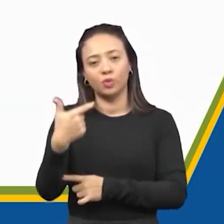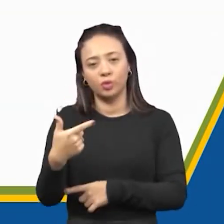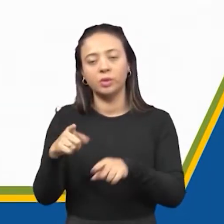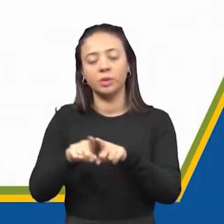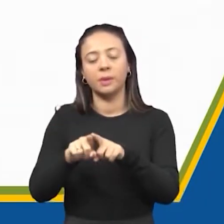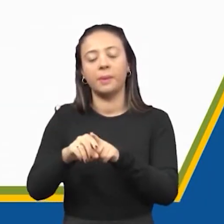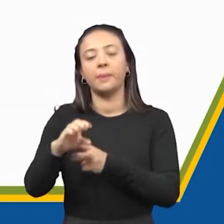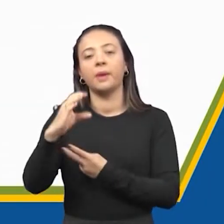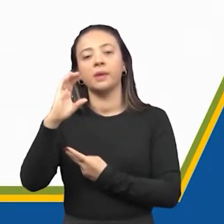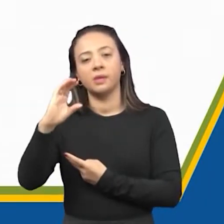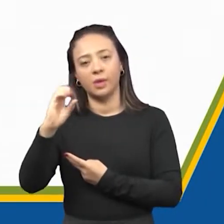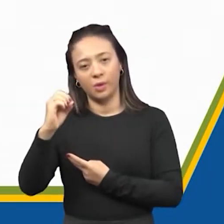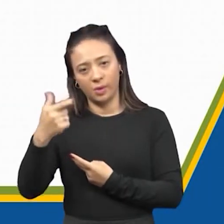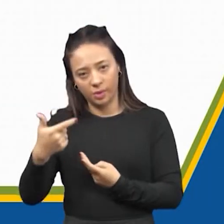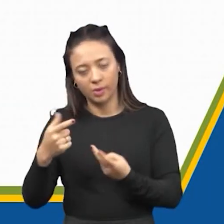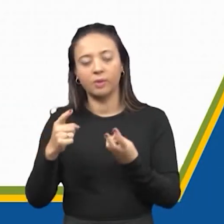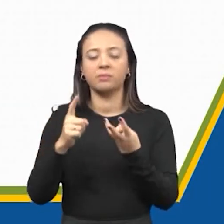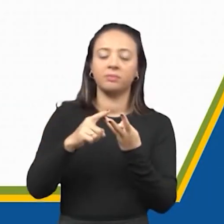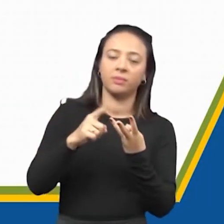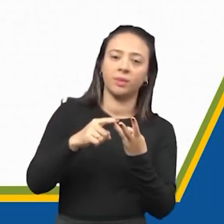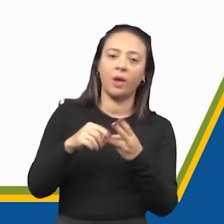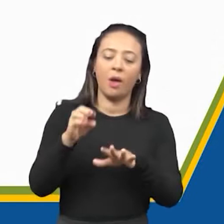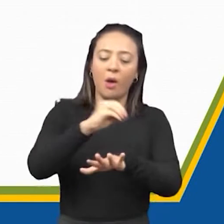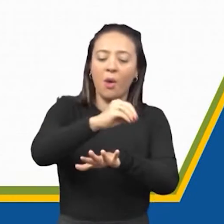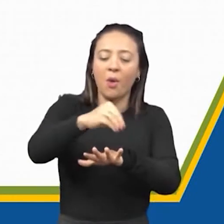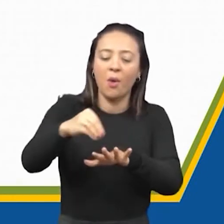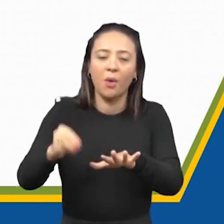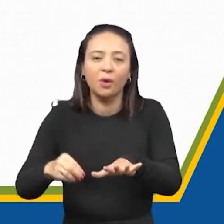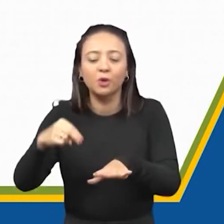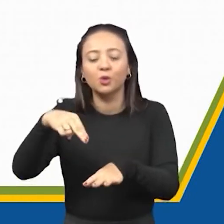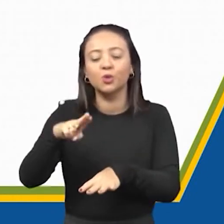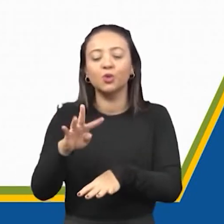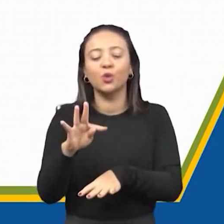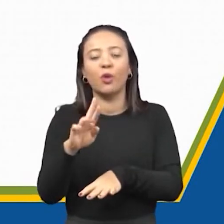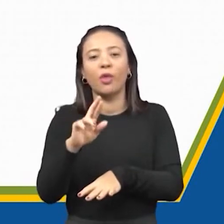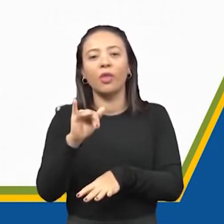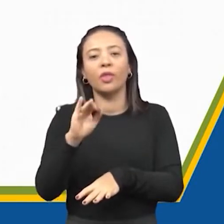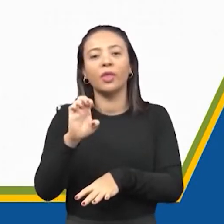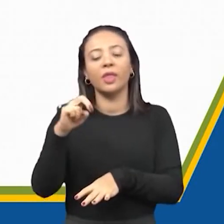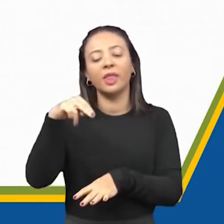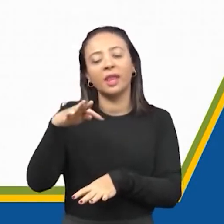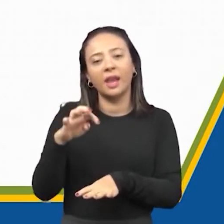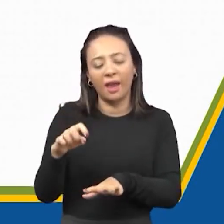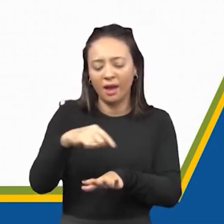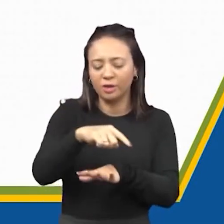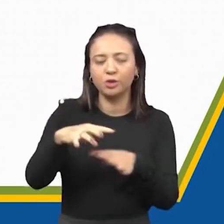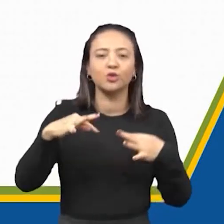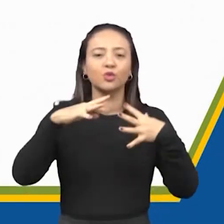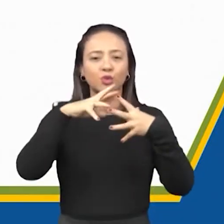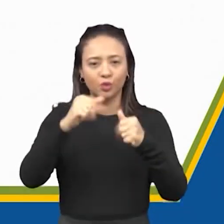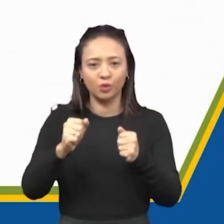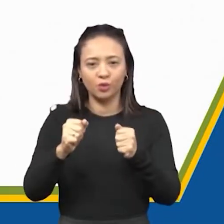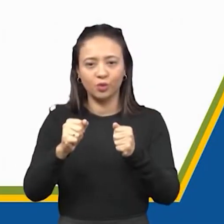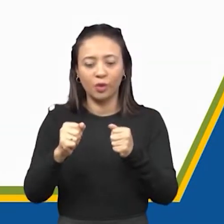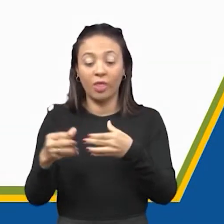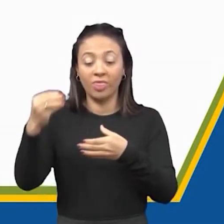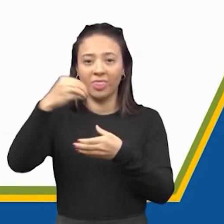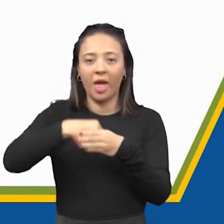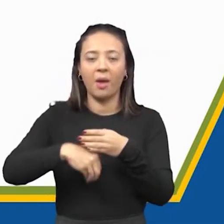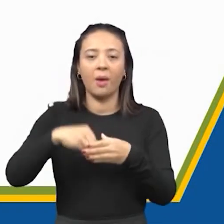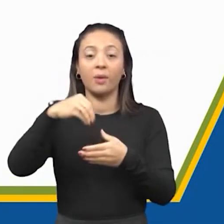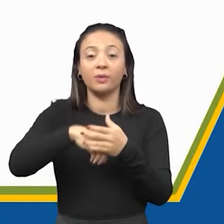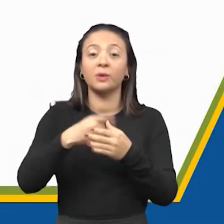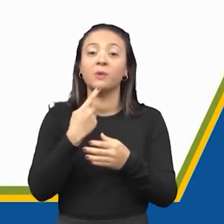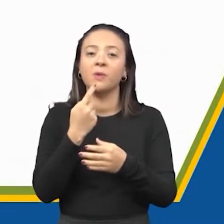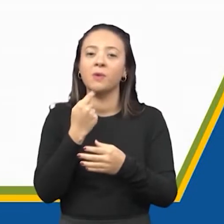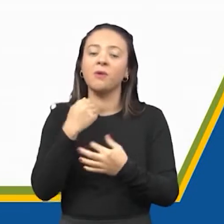nutrientes e todos os hormônios e resultados do metabolismo vão ser transportados ao longo do